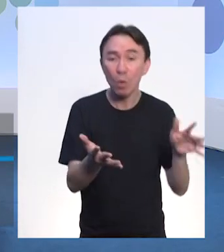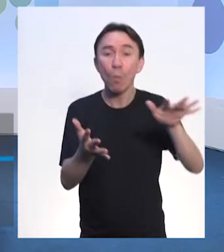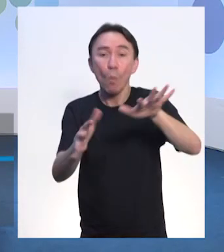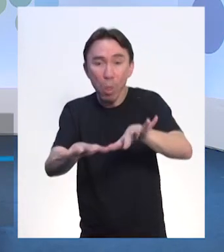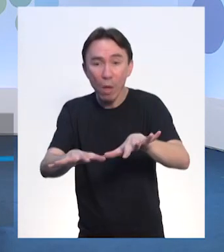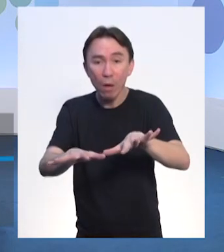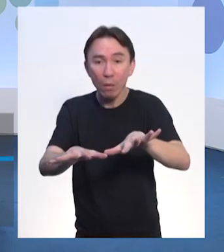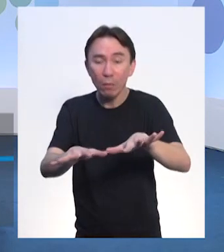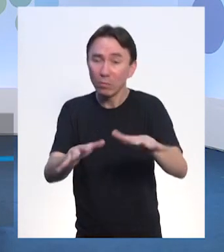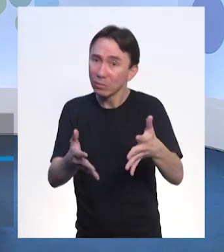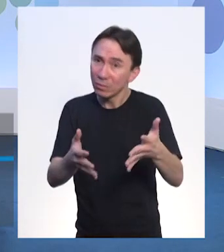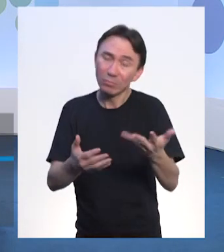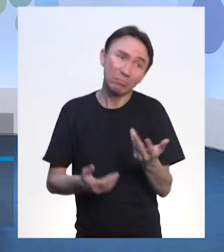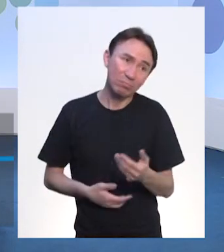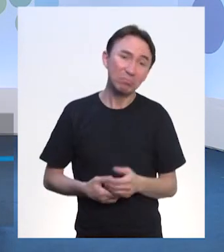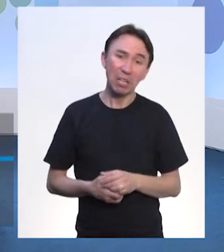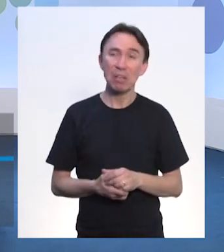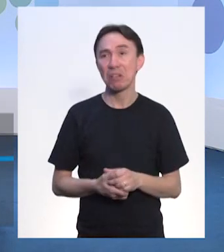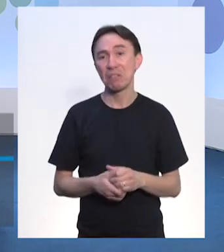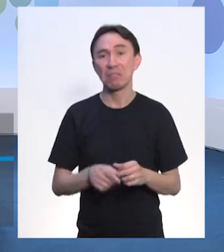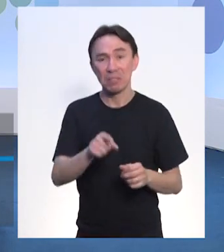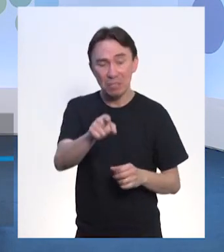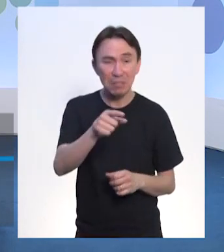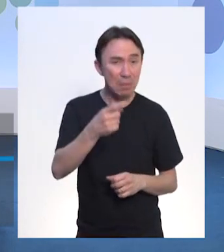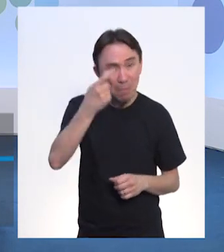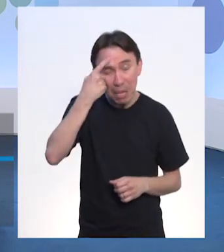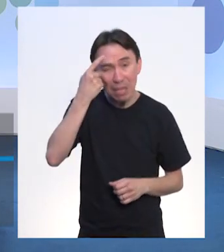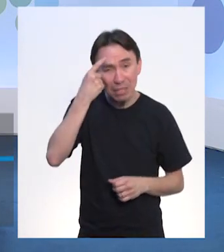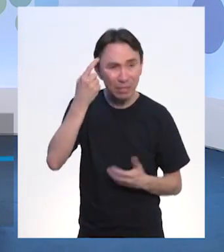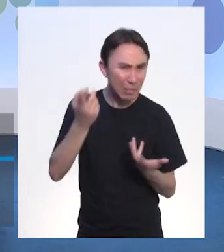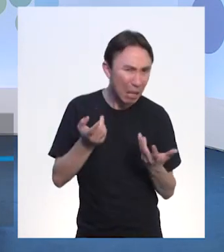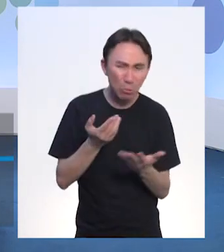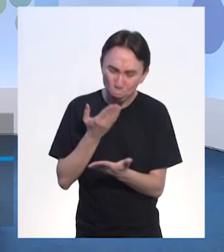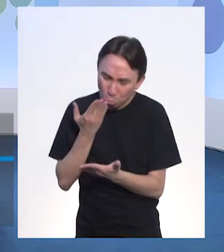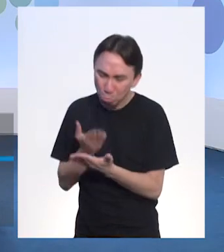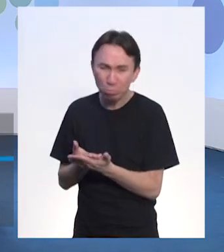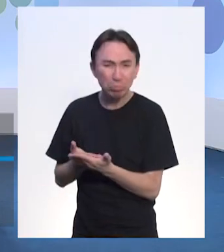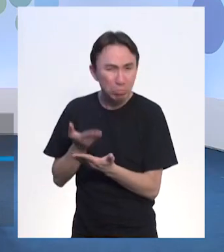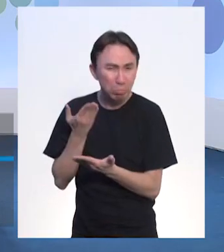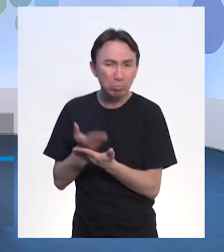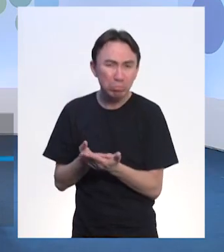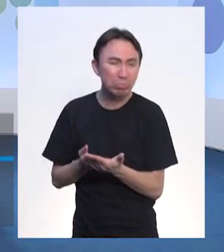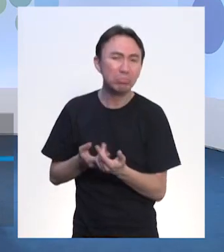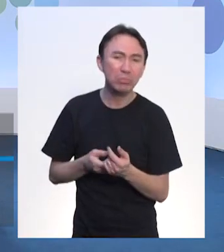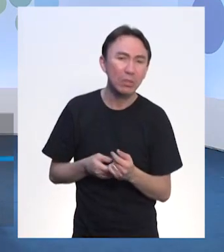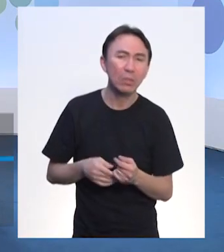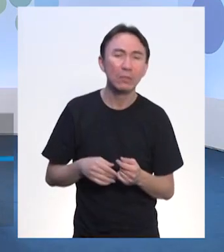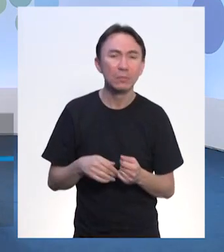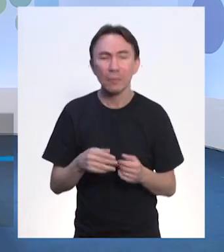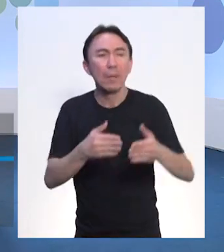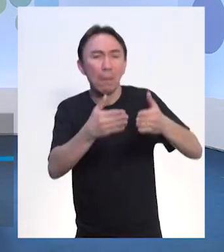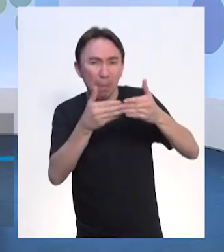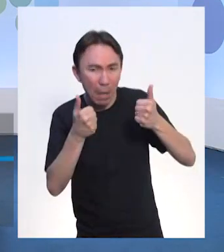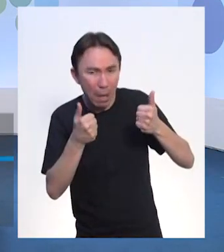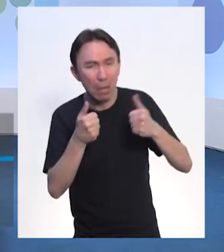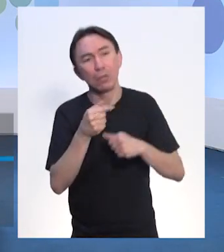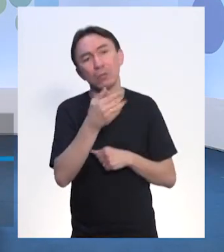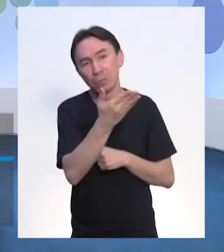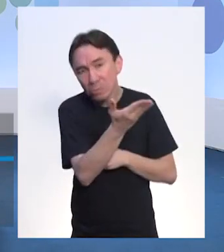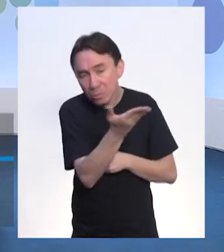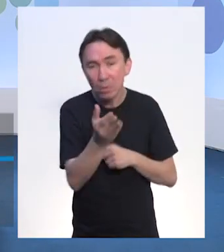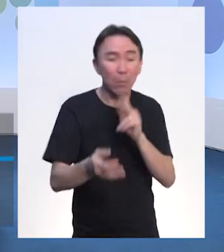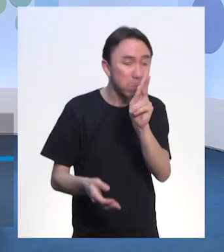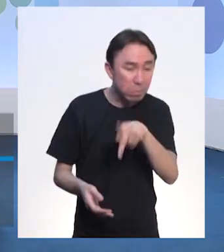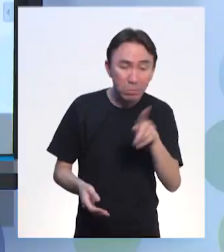um ponto. E quem sabe esse daí não seja um ponto de estudo, até peço para os professores, né? Depois que